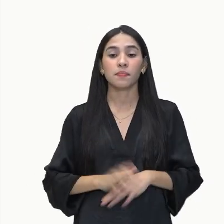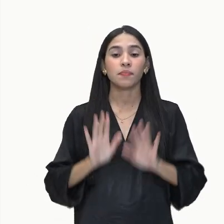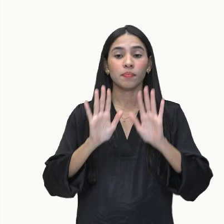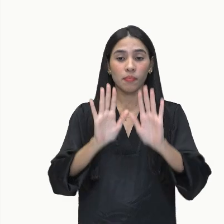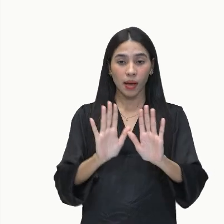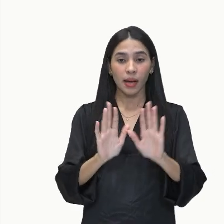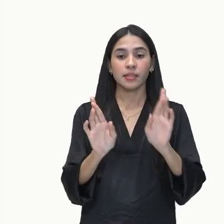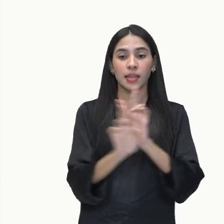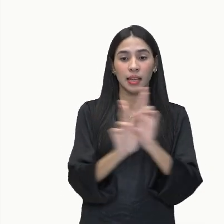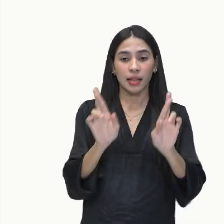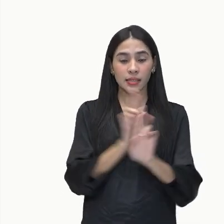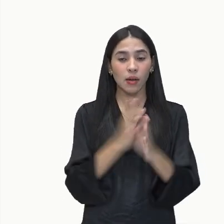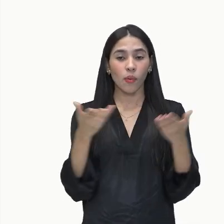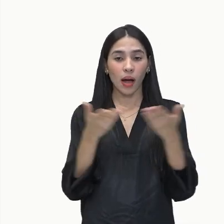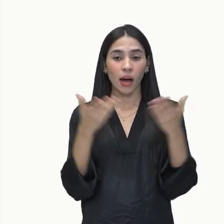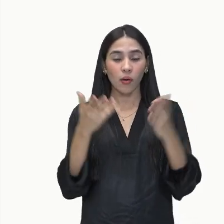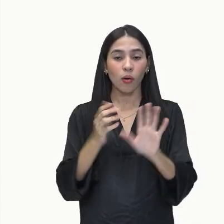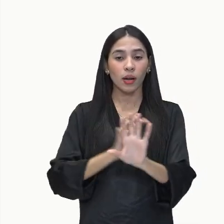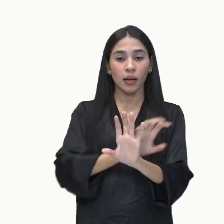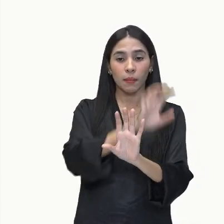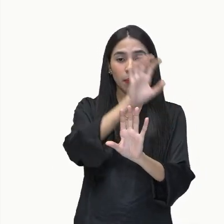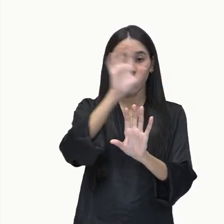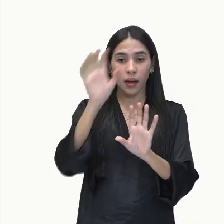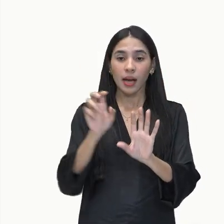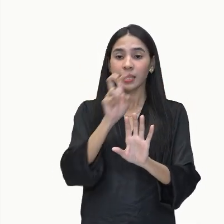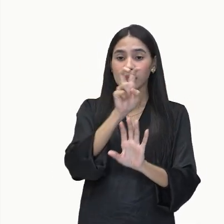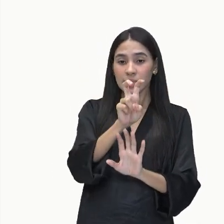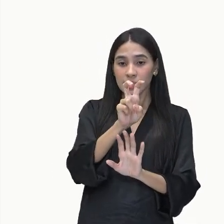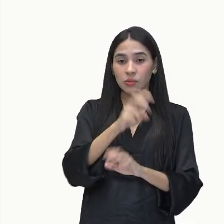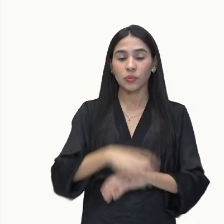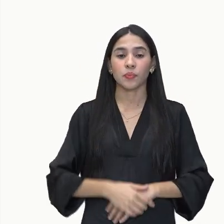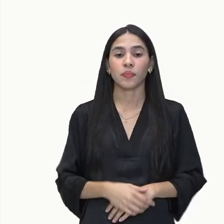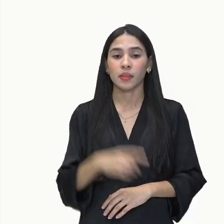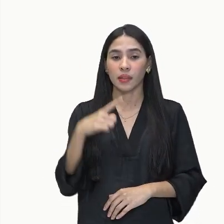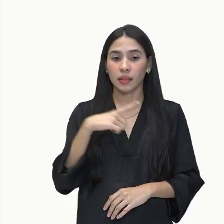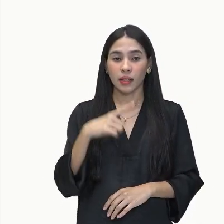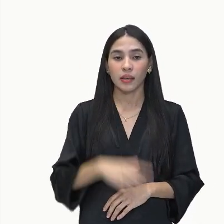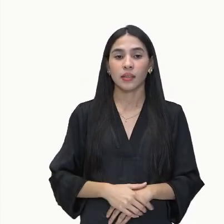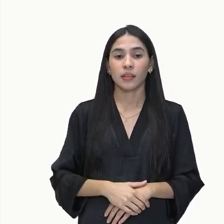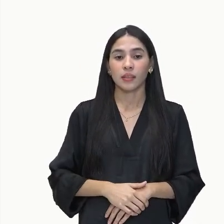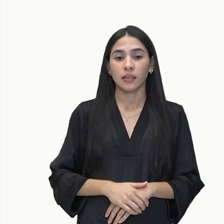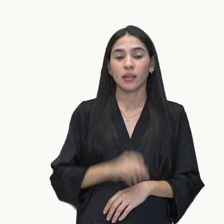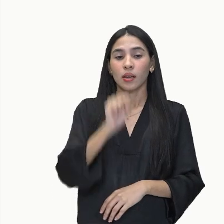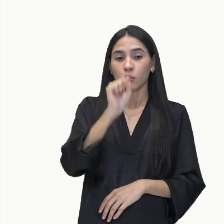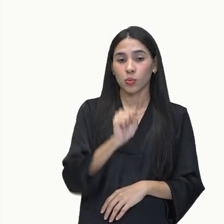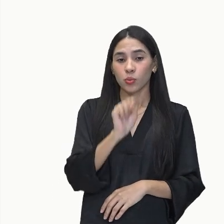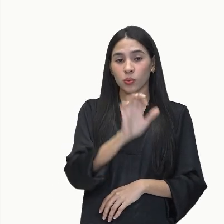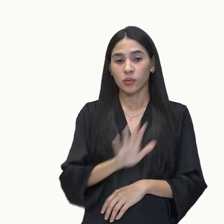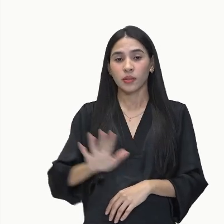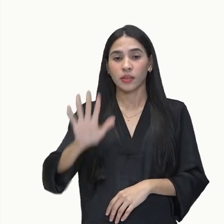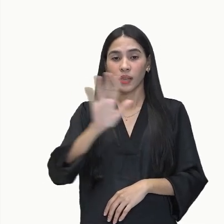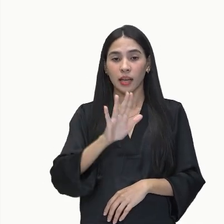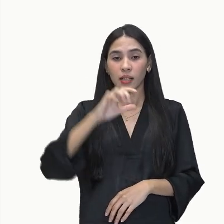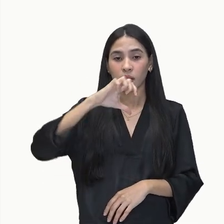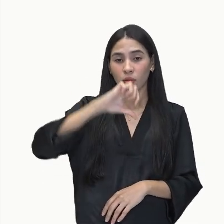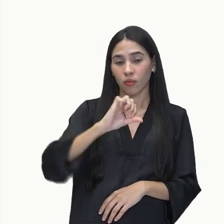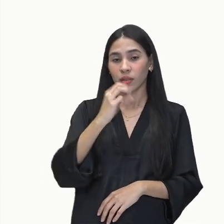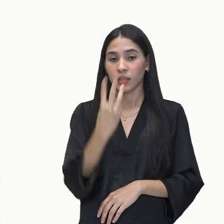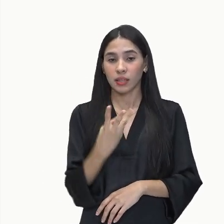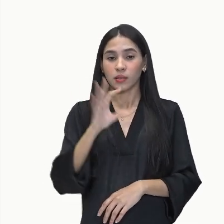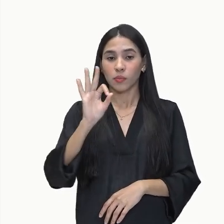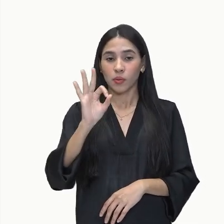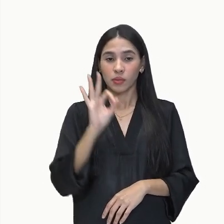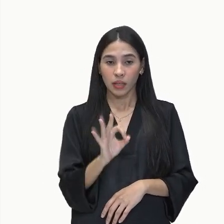nossas 5 regiões brasileiras, né, nós vamos ter aqui a região Sudeste, onde 93%